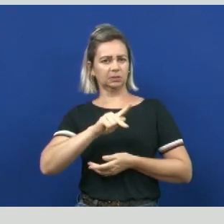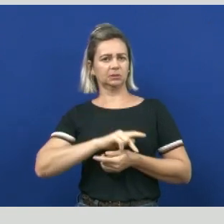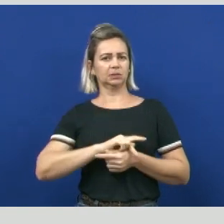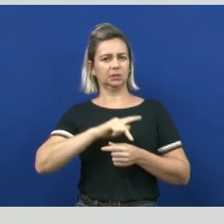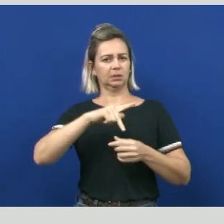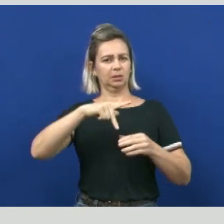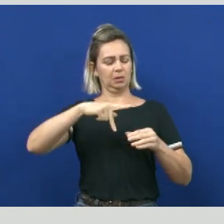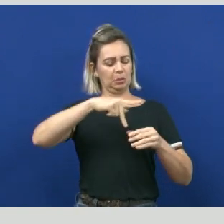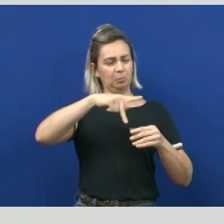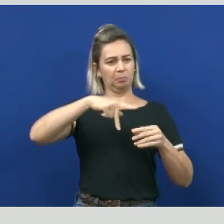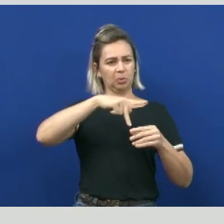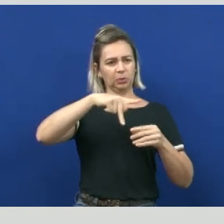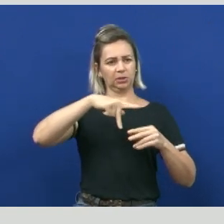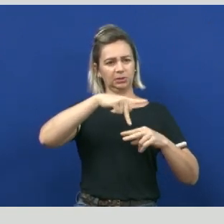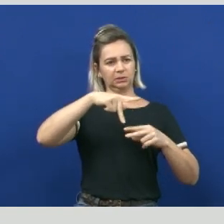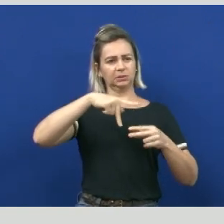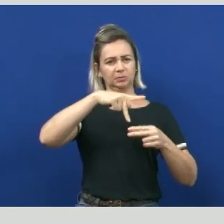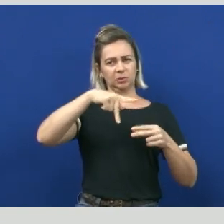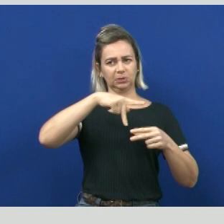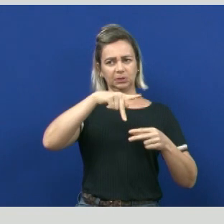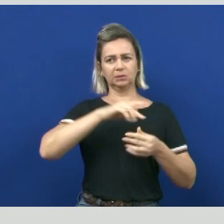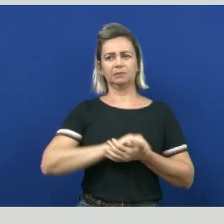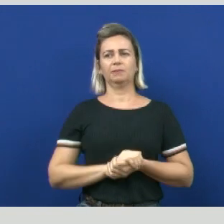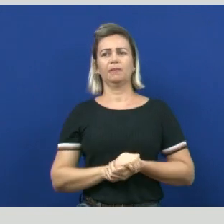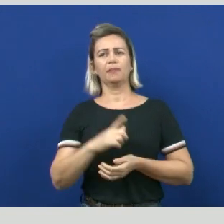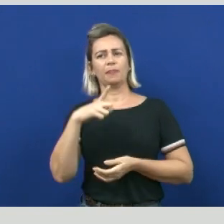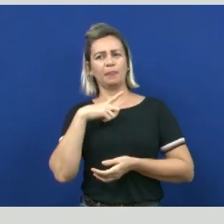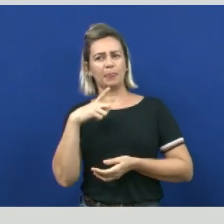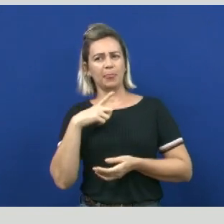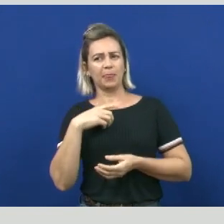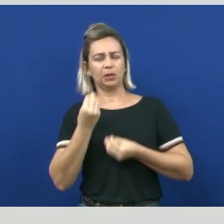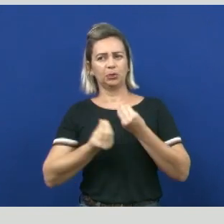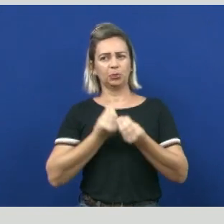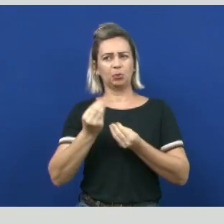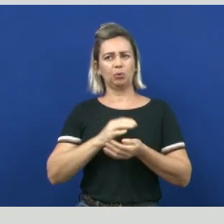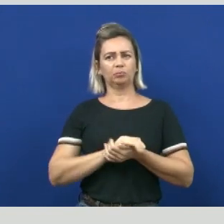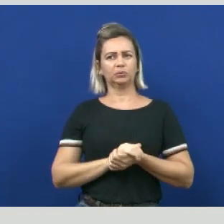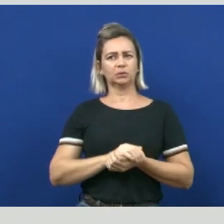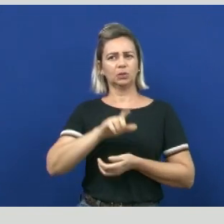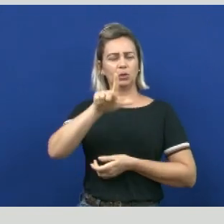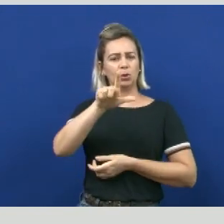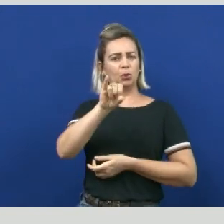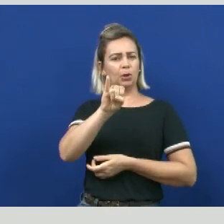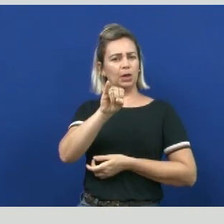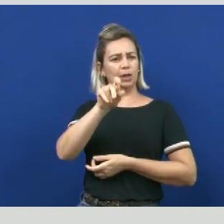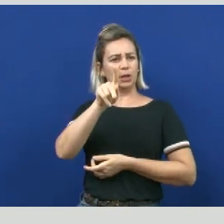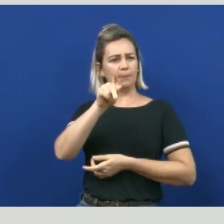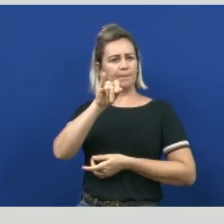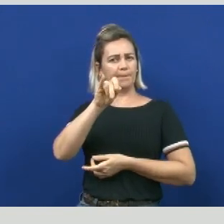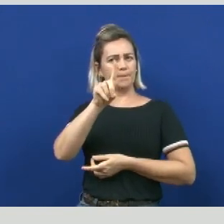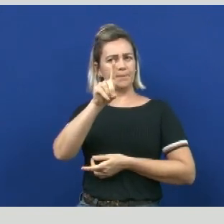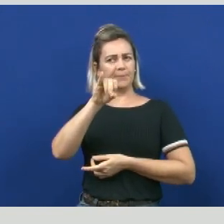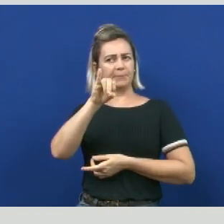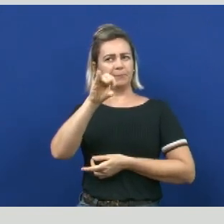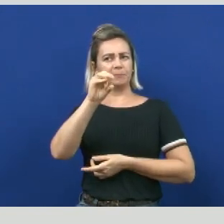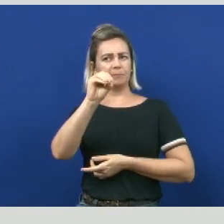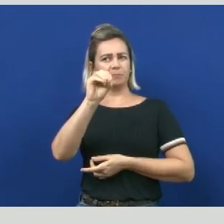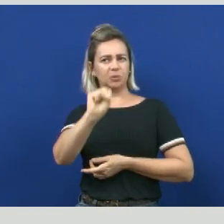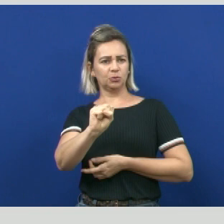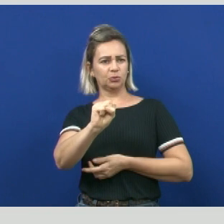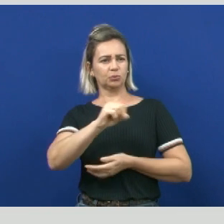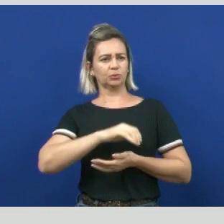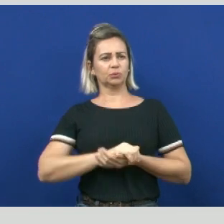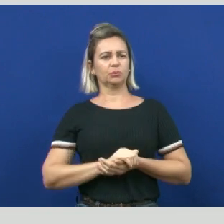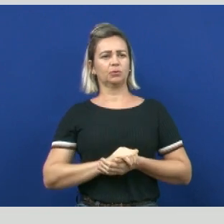vivo. Depois vem lipídios, que são representados aí por gorduras e óleos, que são as substâncias insolúveis em água,